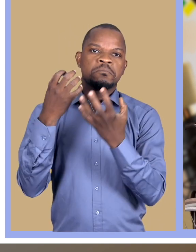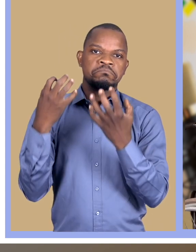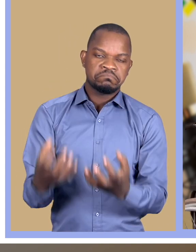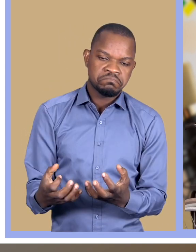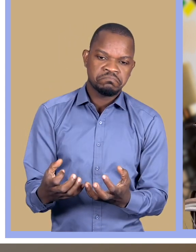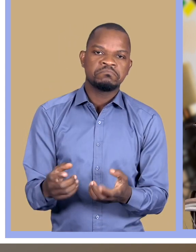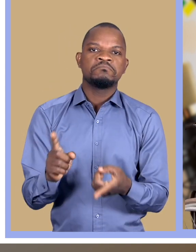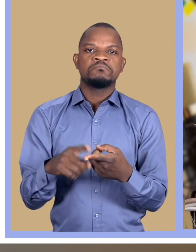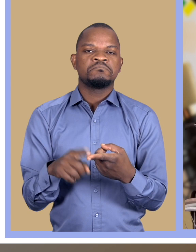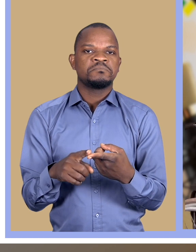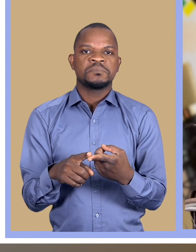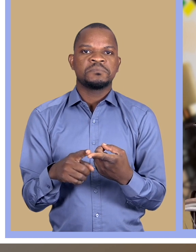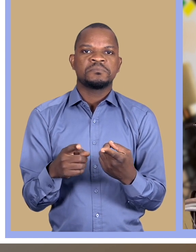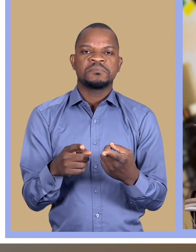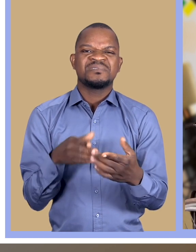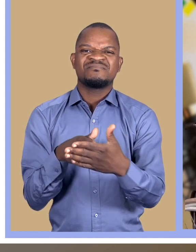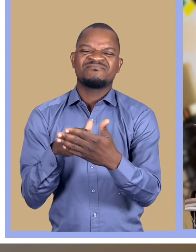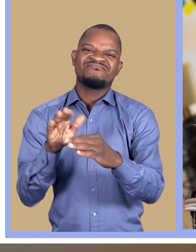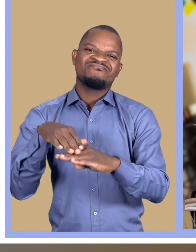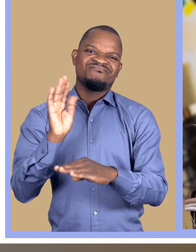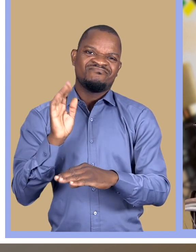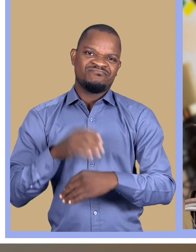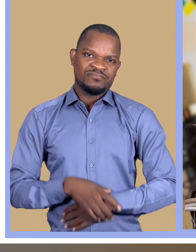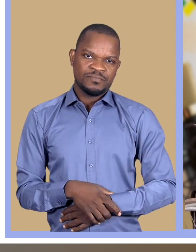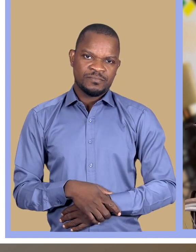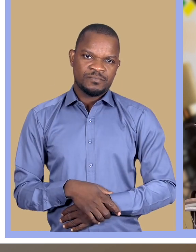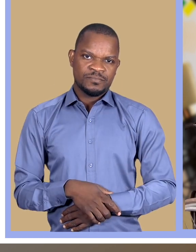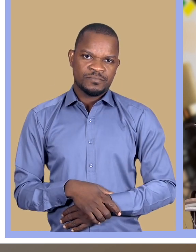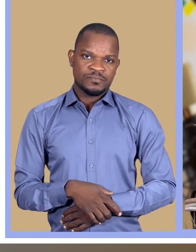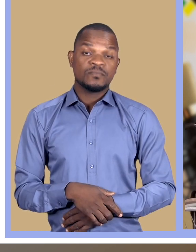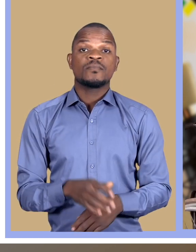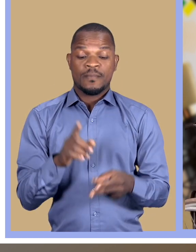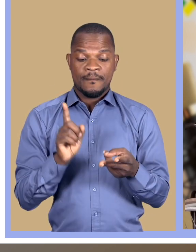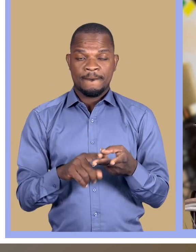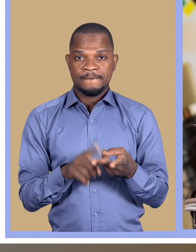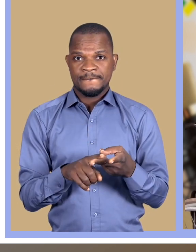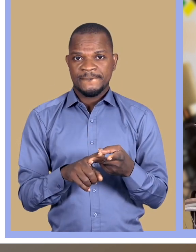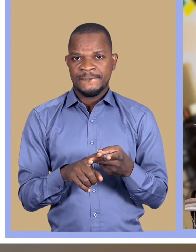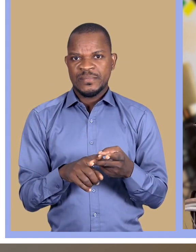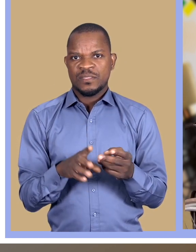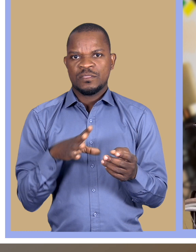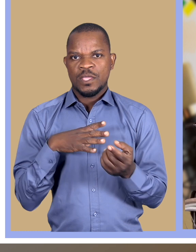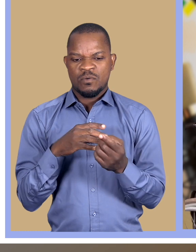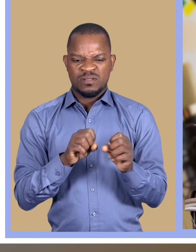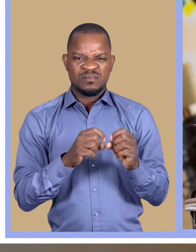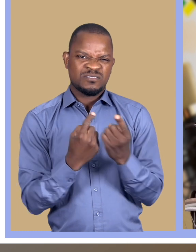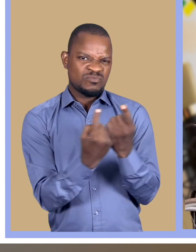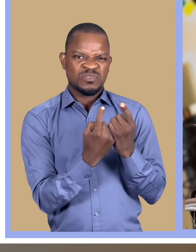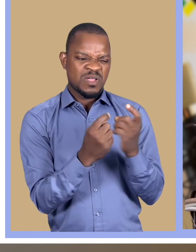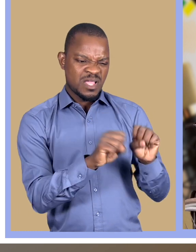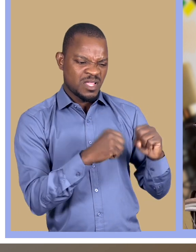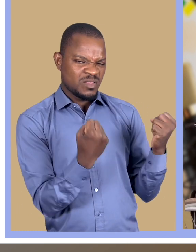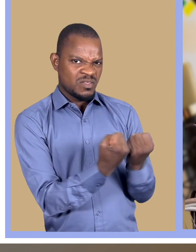tanta abertura para fazer o trabalho. Uma coisa é olharmos para uma cooperativa, para uma associação,